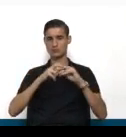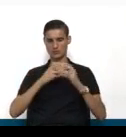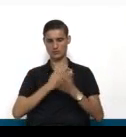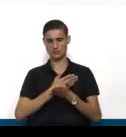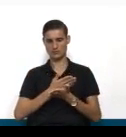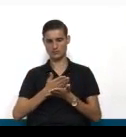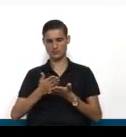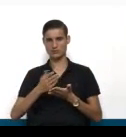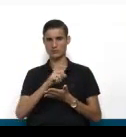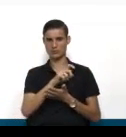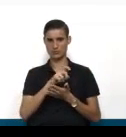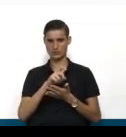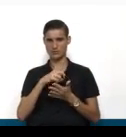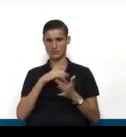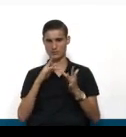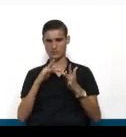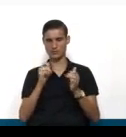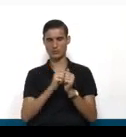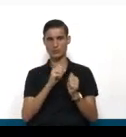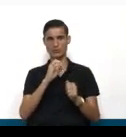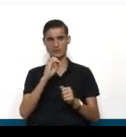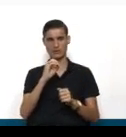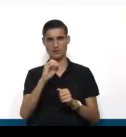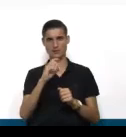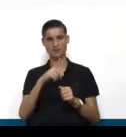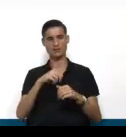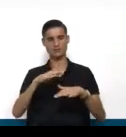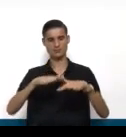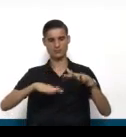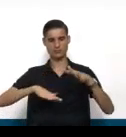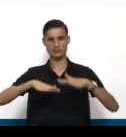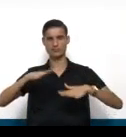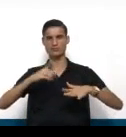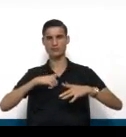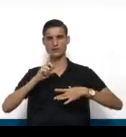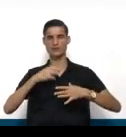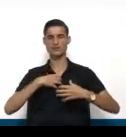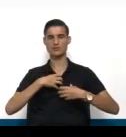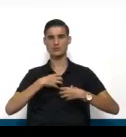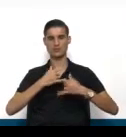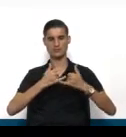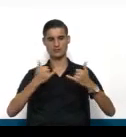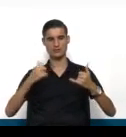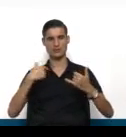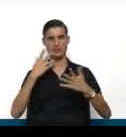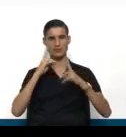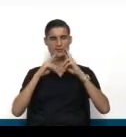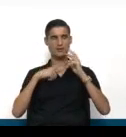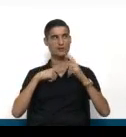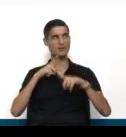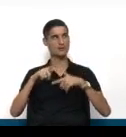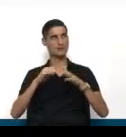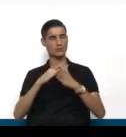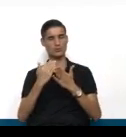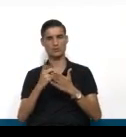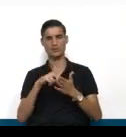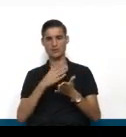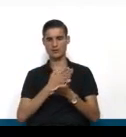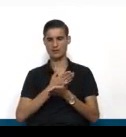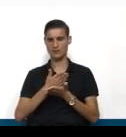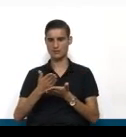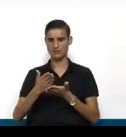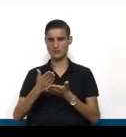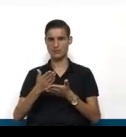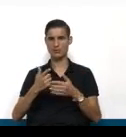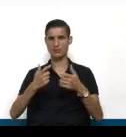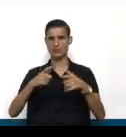posição inicial de x com tempo igual a 0, a corda vai ter essa forma aqui, que é quando a gente trabalha a condição inicial, em